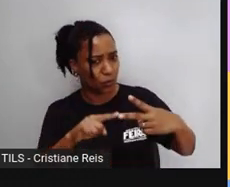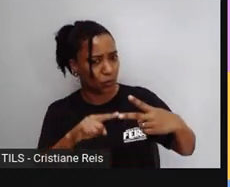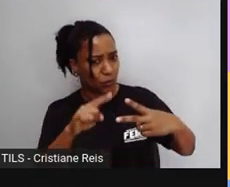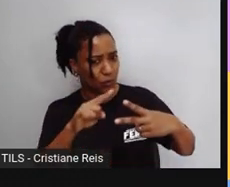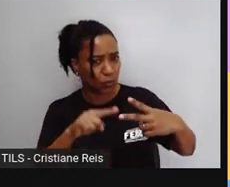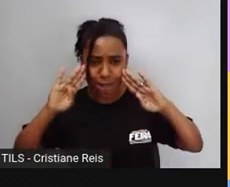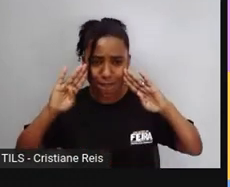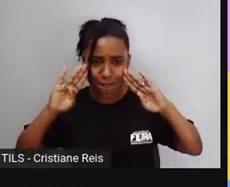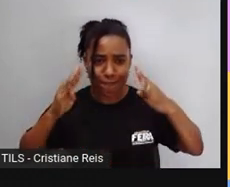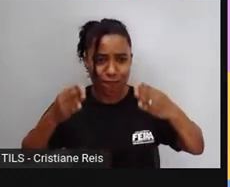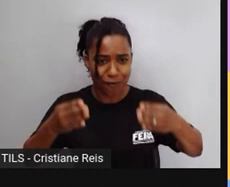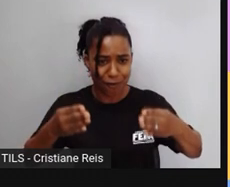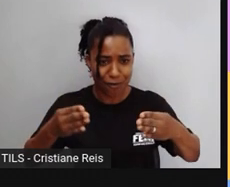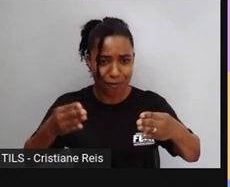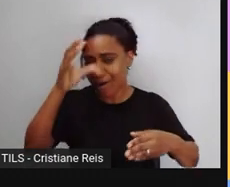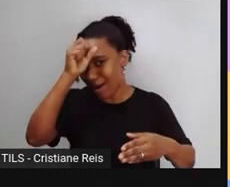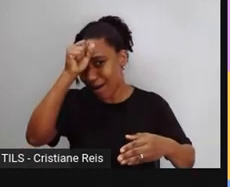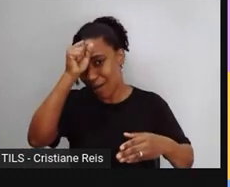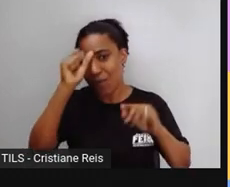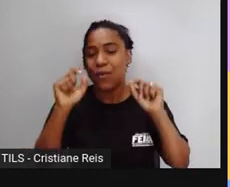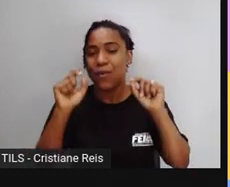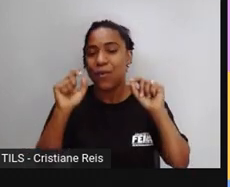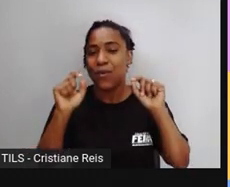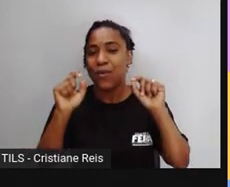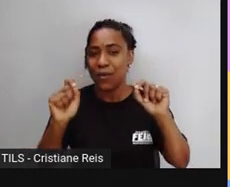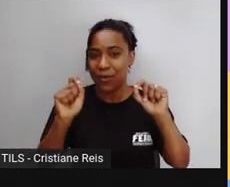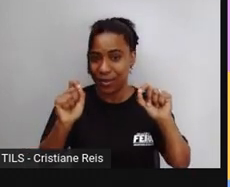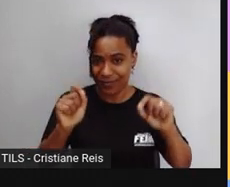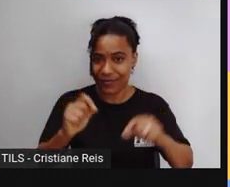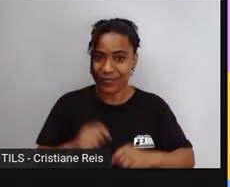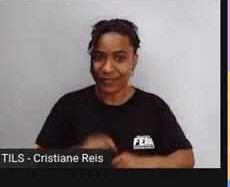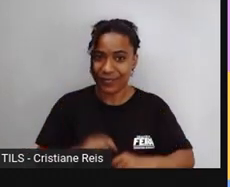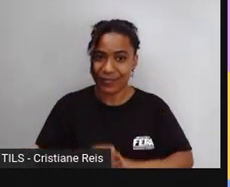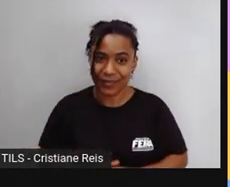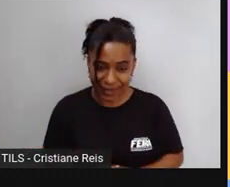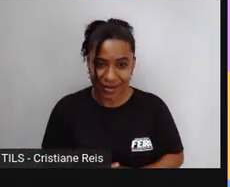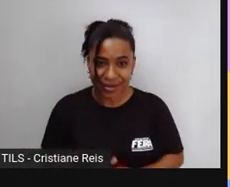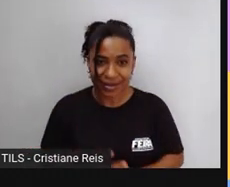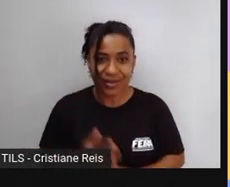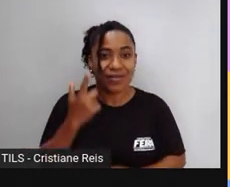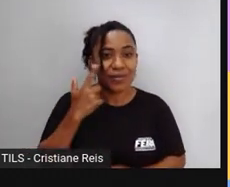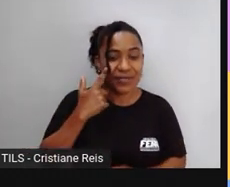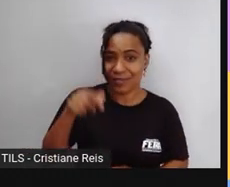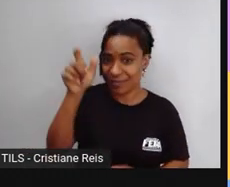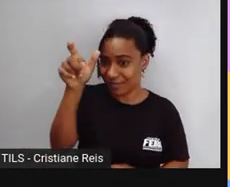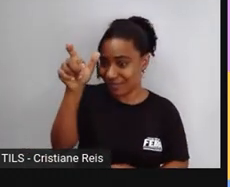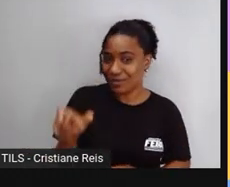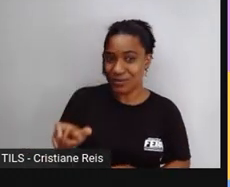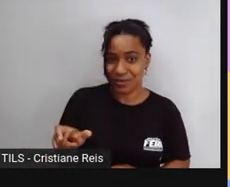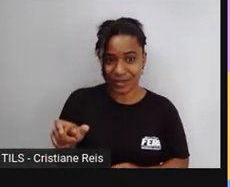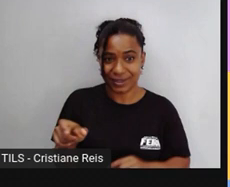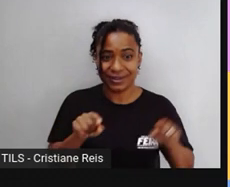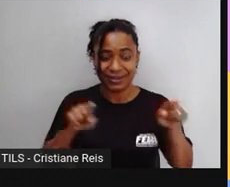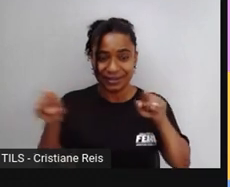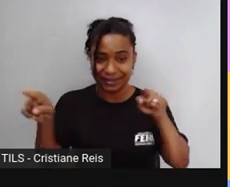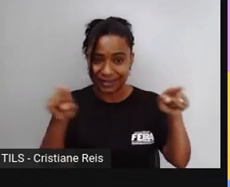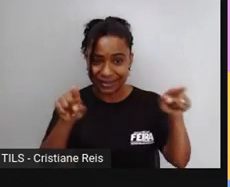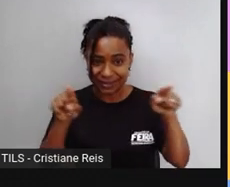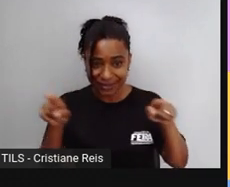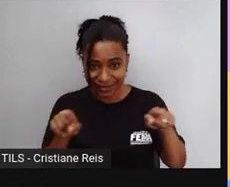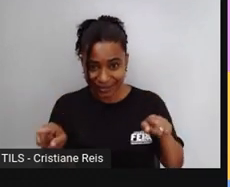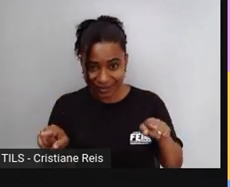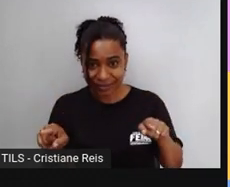aula? Nós vamos indicar pessoas, discriminando o sujeito do objeto. E para